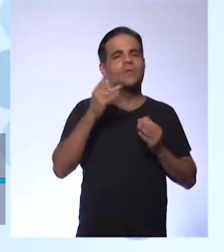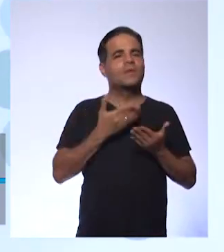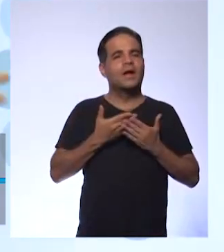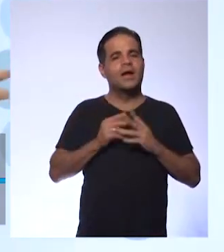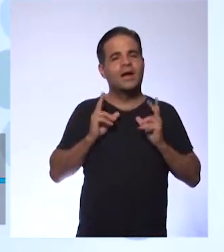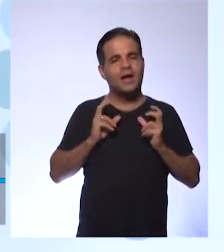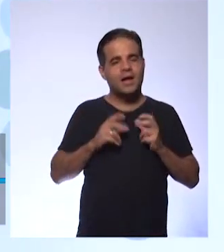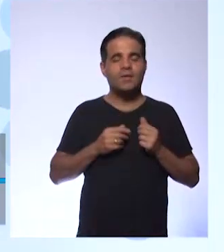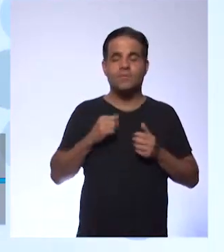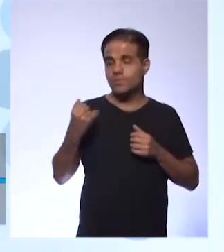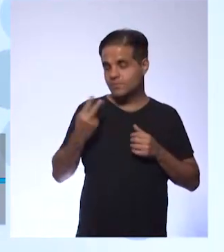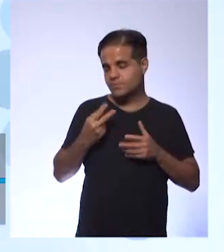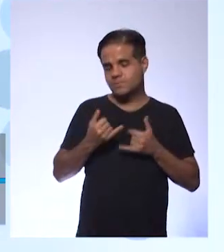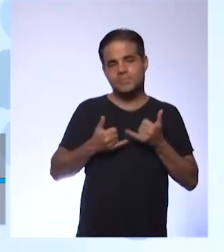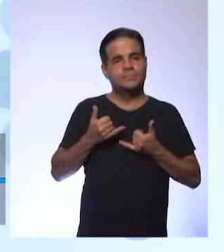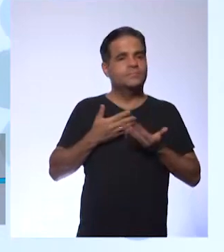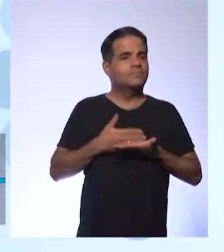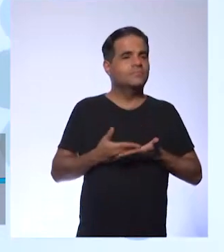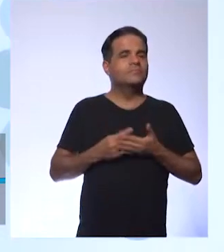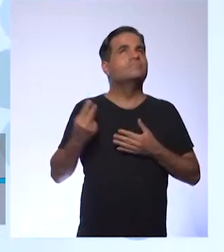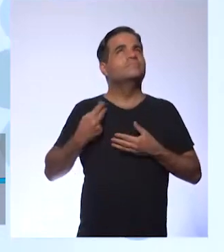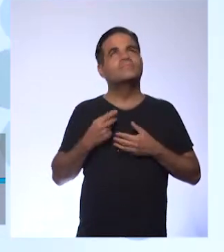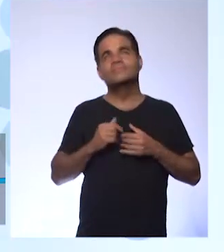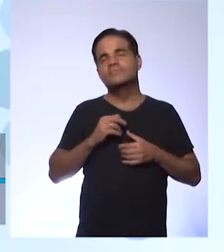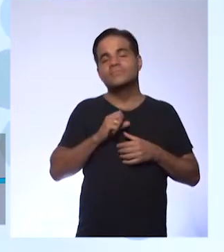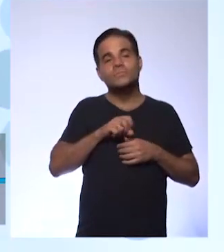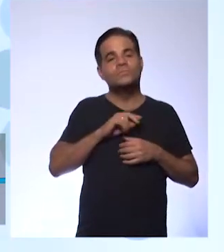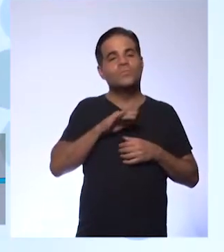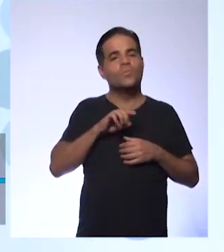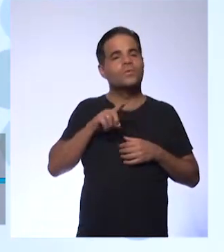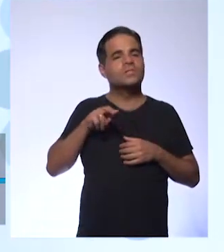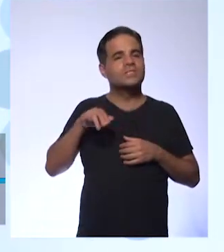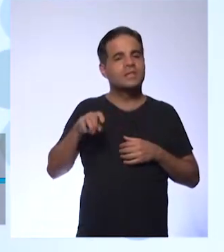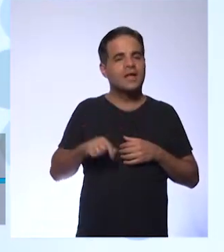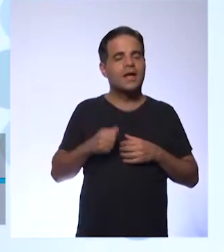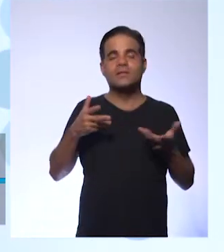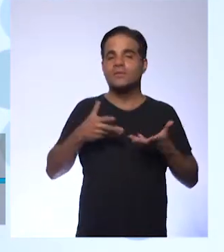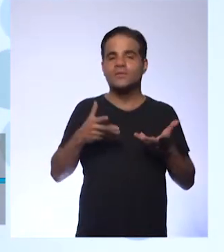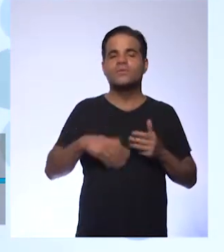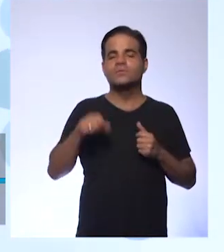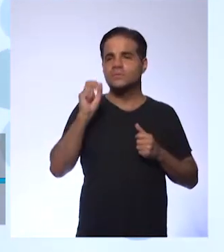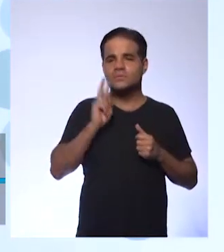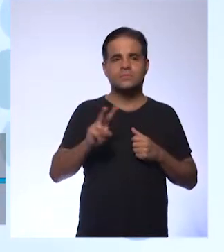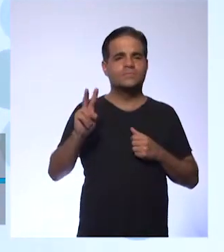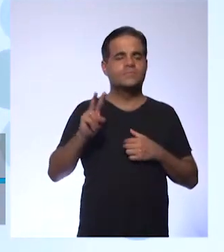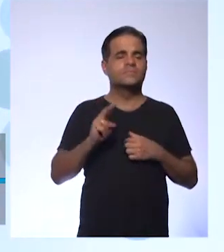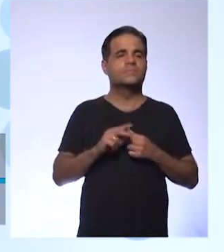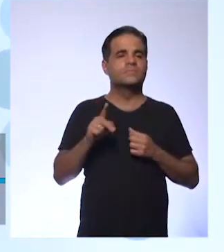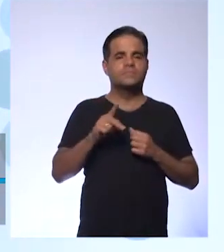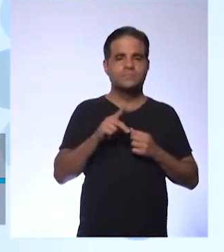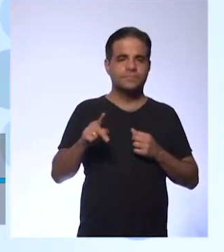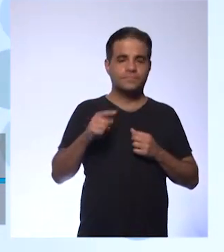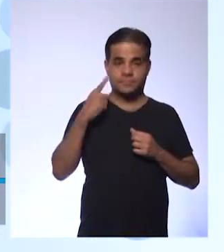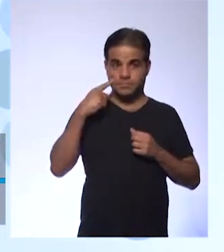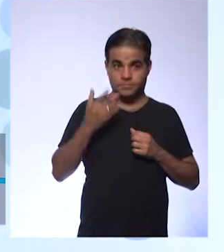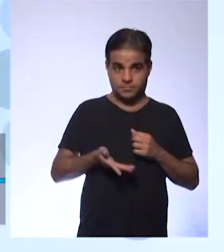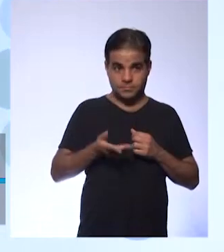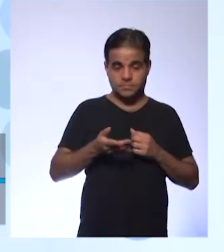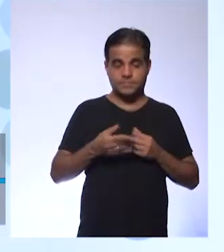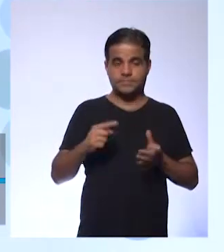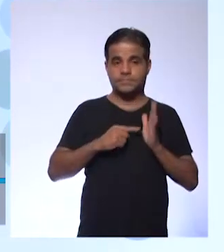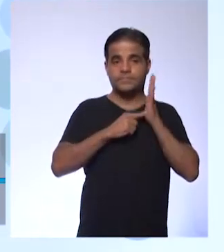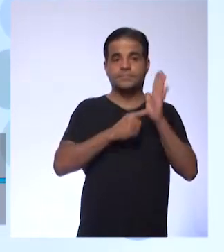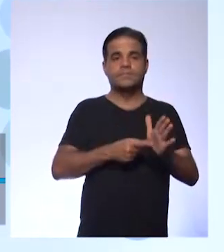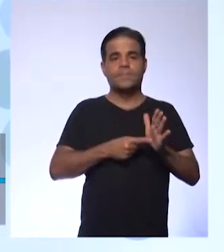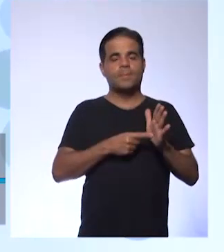E aí foi até a gente brincou no começo, estou tão subordinada. E hoje eu me vejo subordinada a essa professora aqui, porque ela me